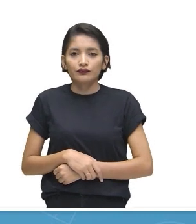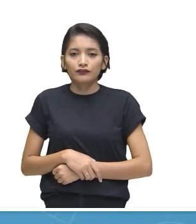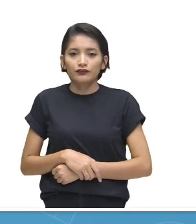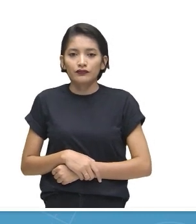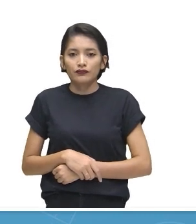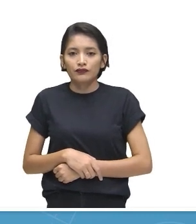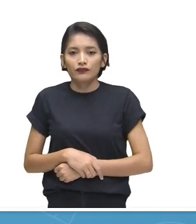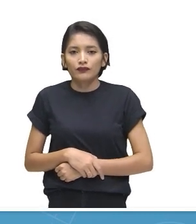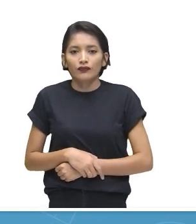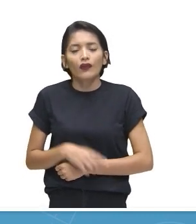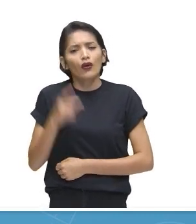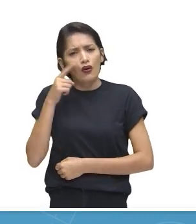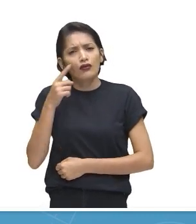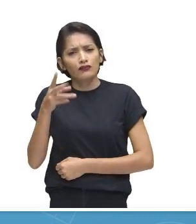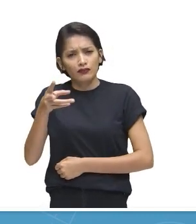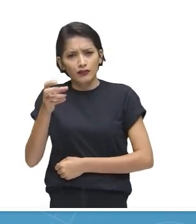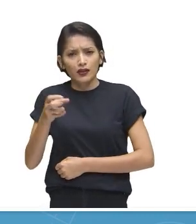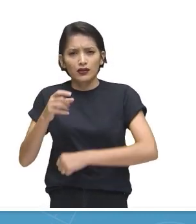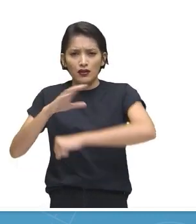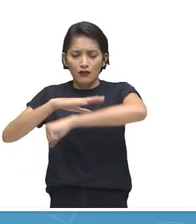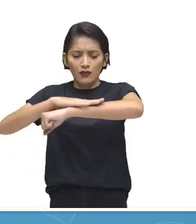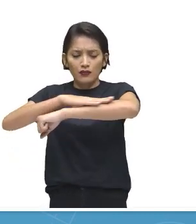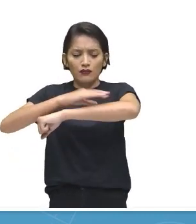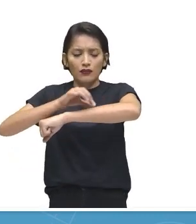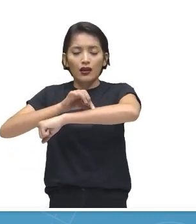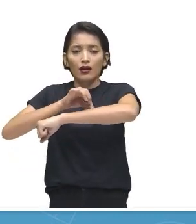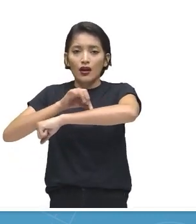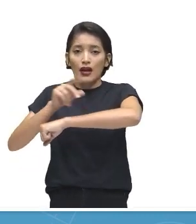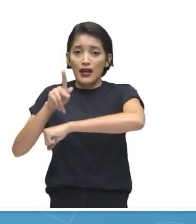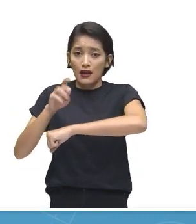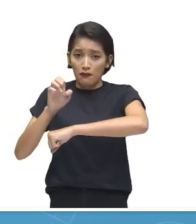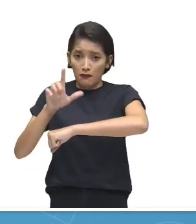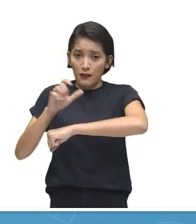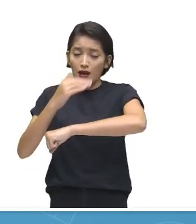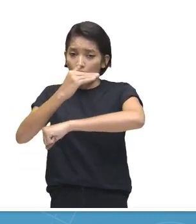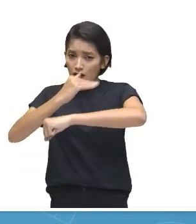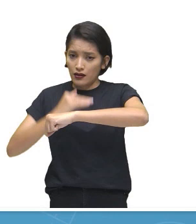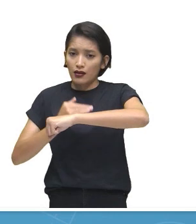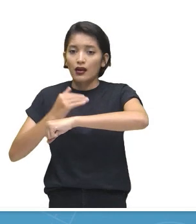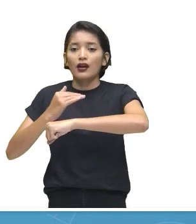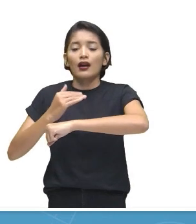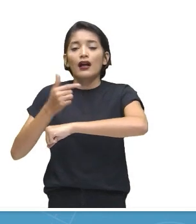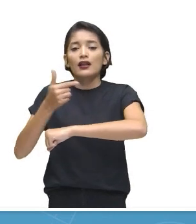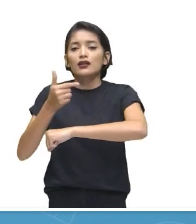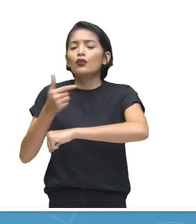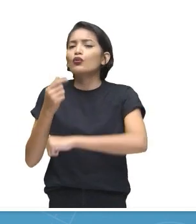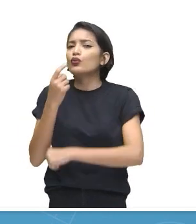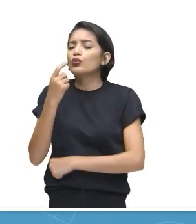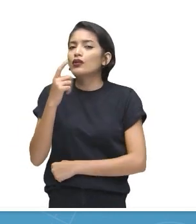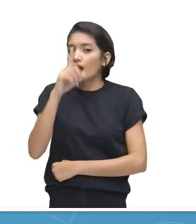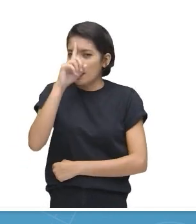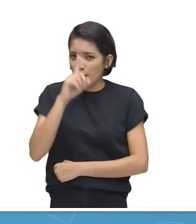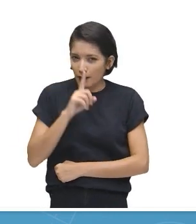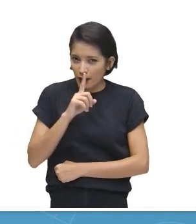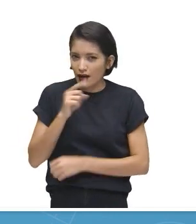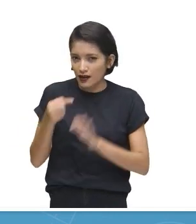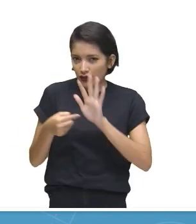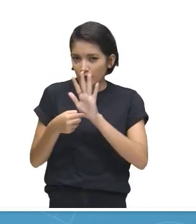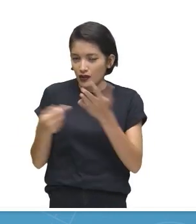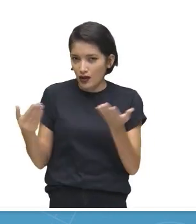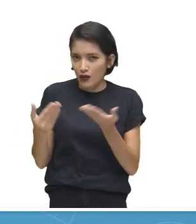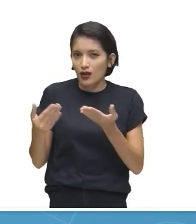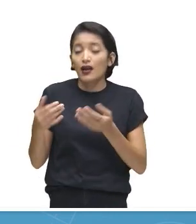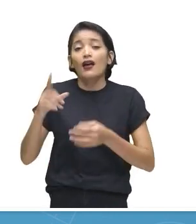no esquema, você pode observar aí a nossa camada da pele. E logo abaixo, nessa parte aqui amarela, que a gente está indicando